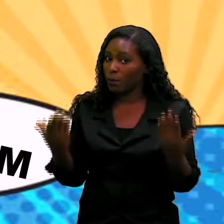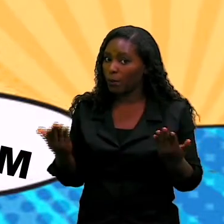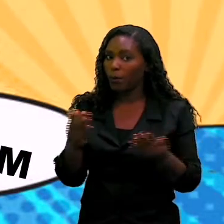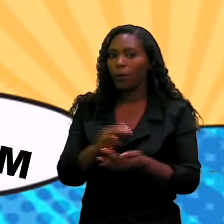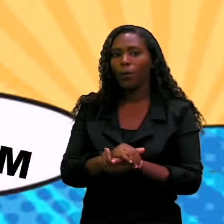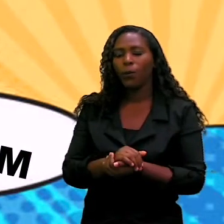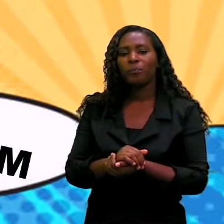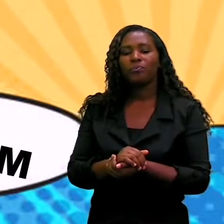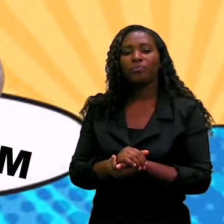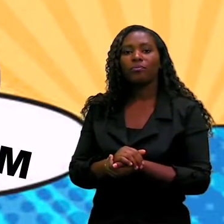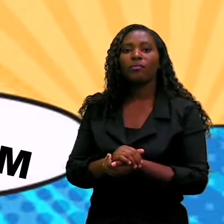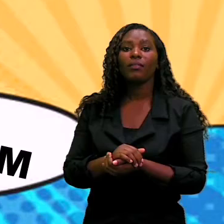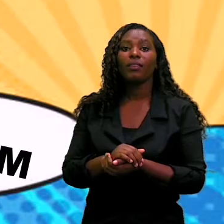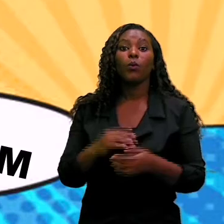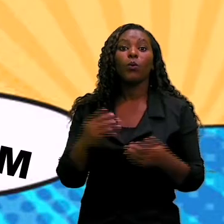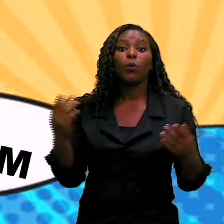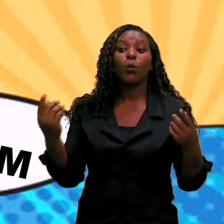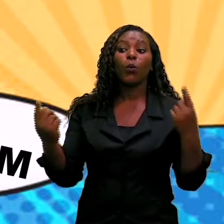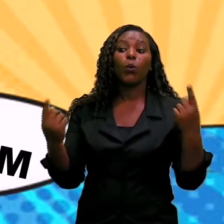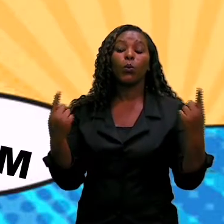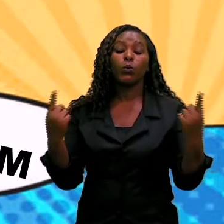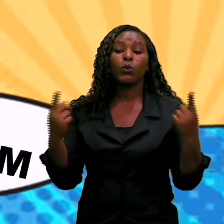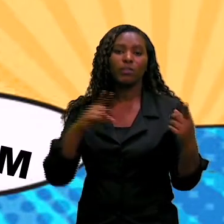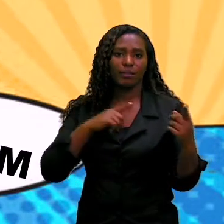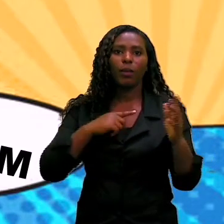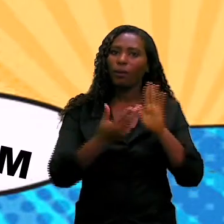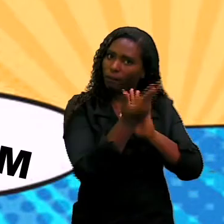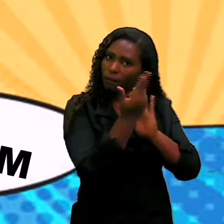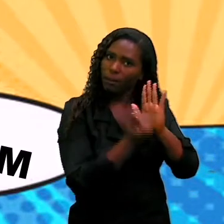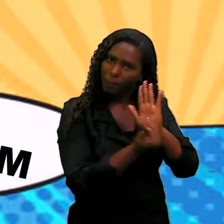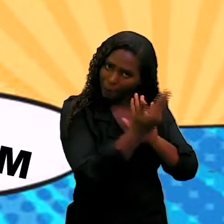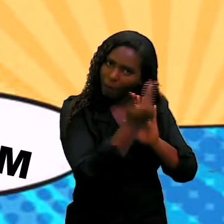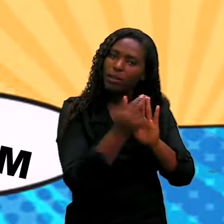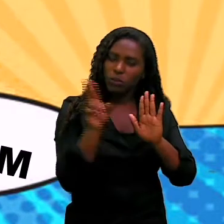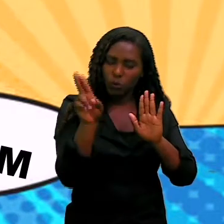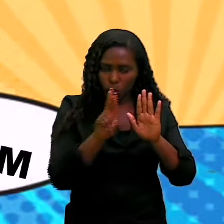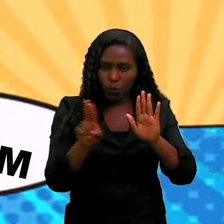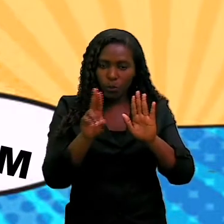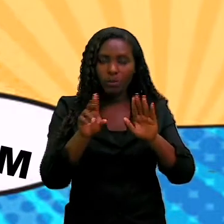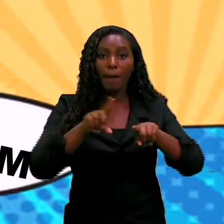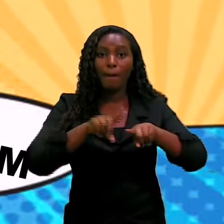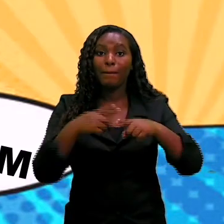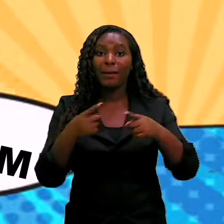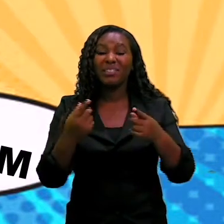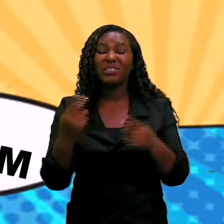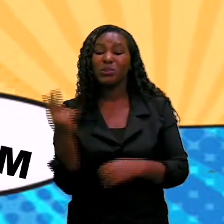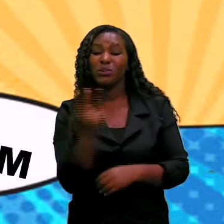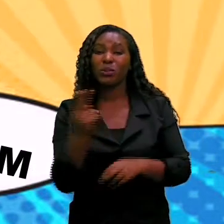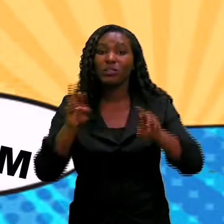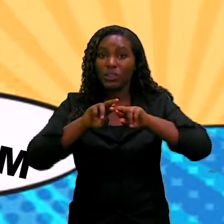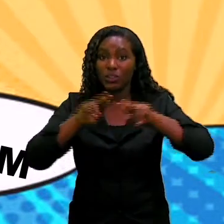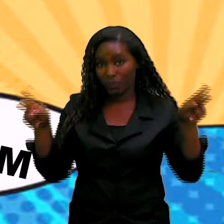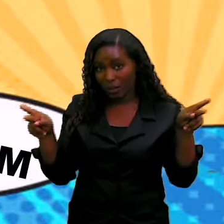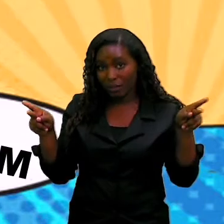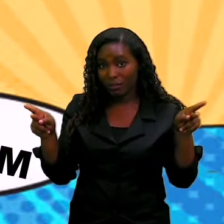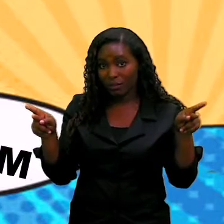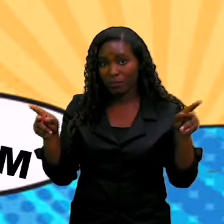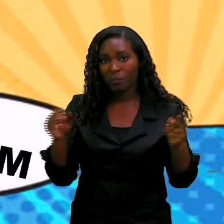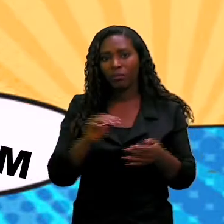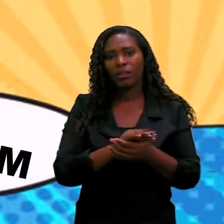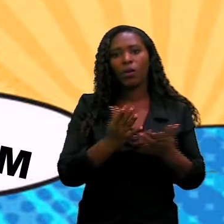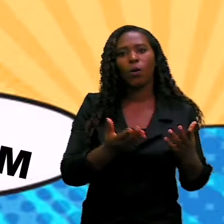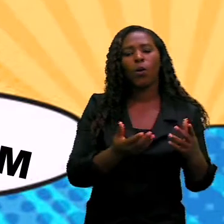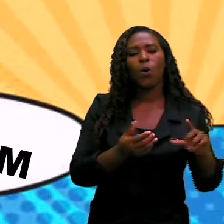o cartoon e a charge são diferentes e eles são aplicados também de maneira diferenciada. Enquanto o cartoon